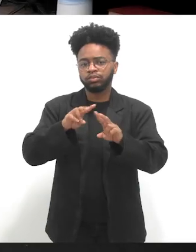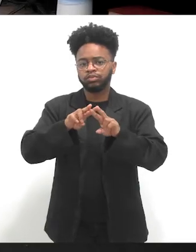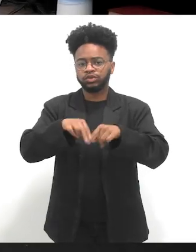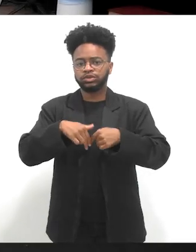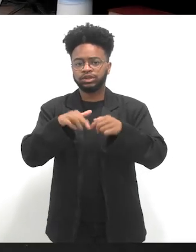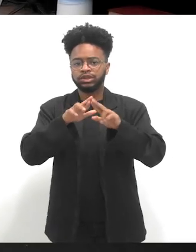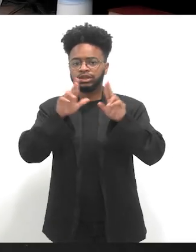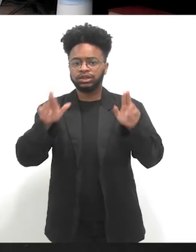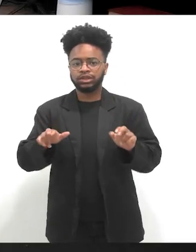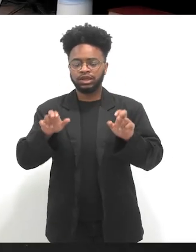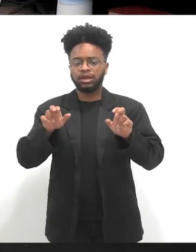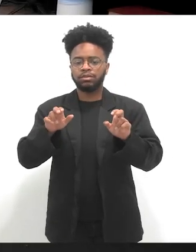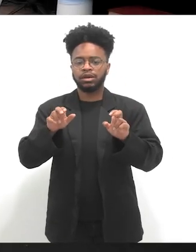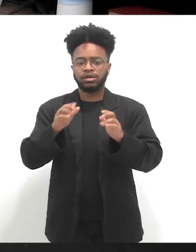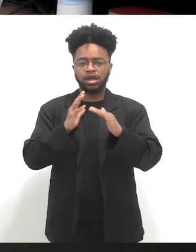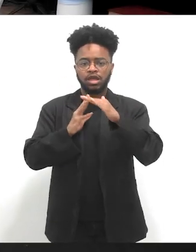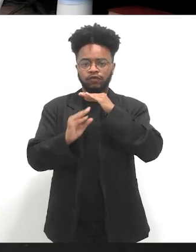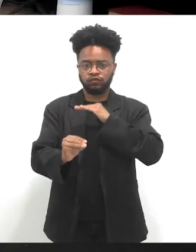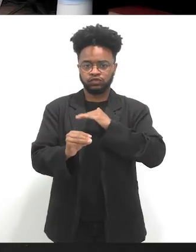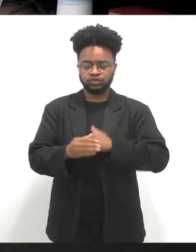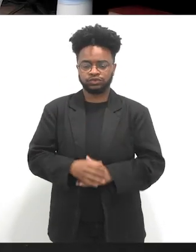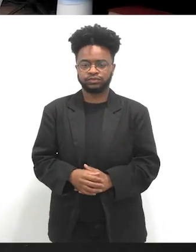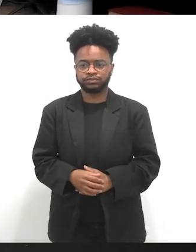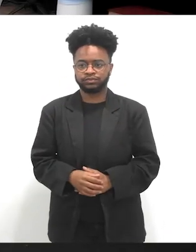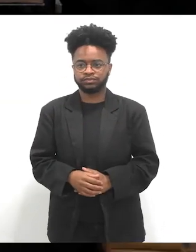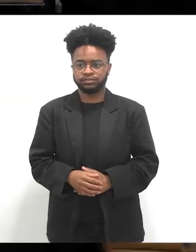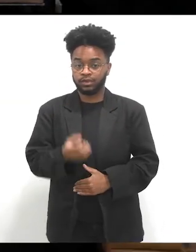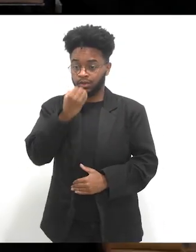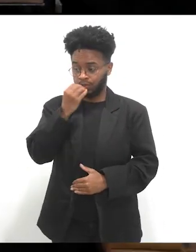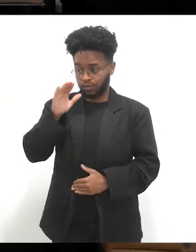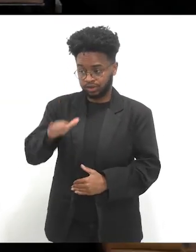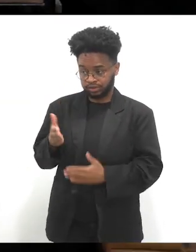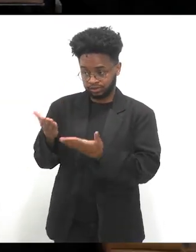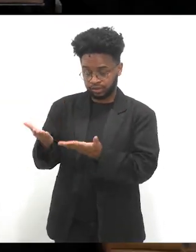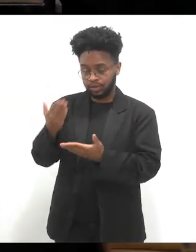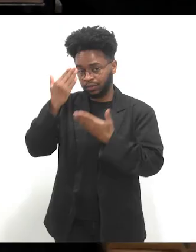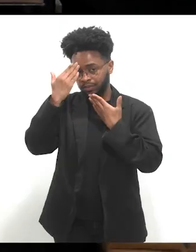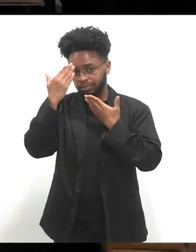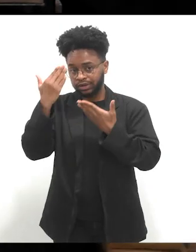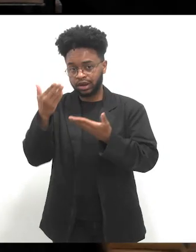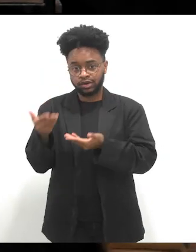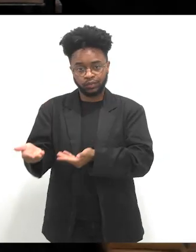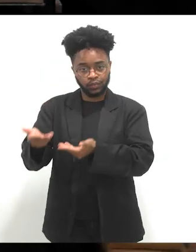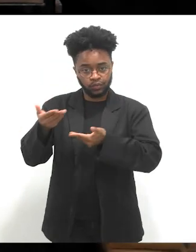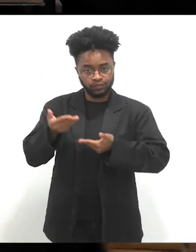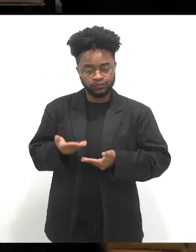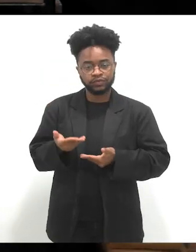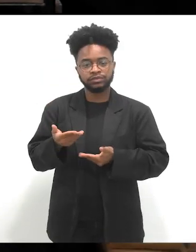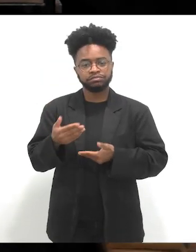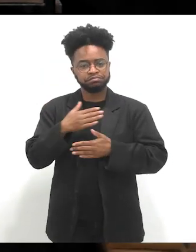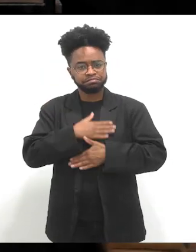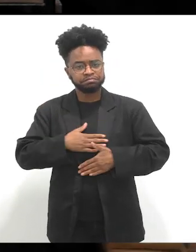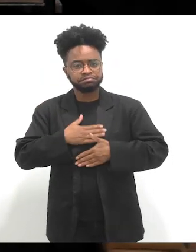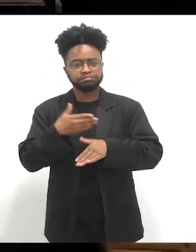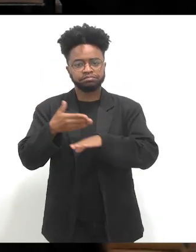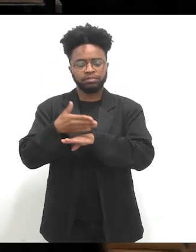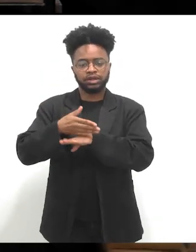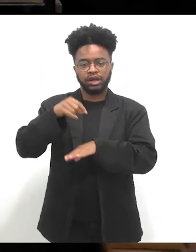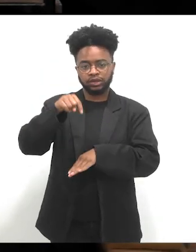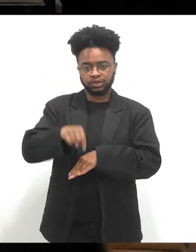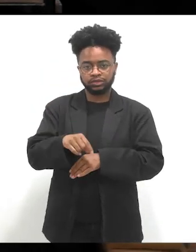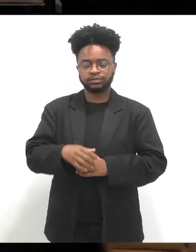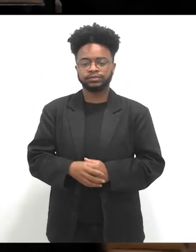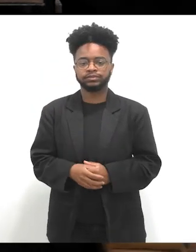agenda humanitária dos refugiados. Boa tarde, Carlos. Muito obrigada pelo convite aqui. É um prazer estar